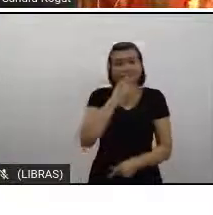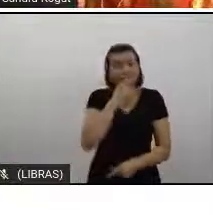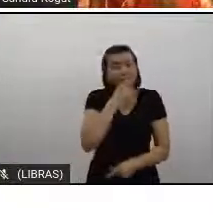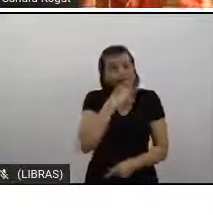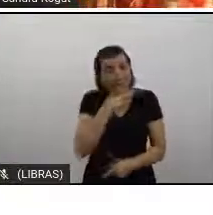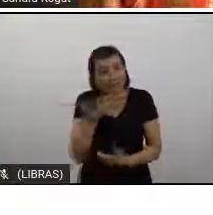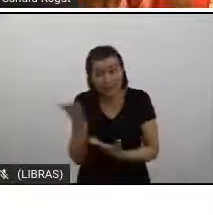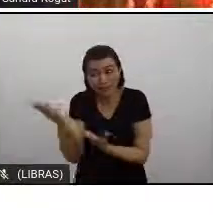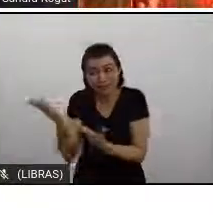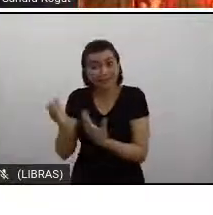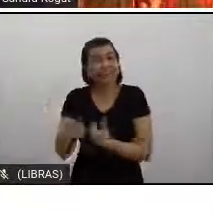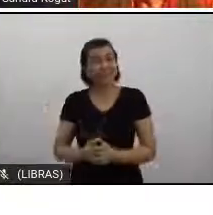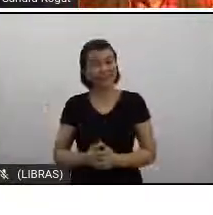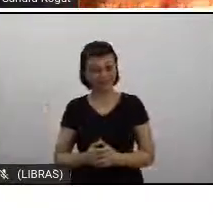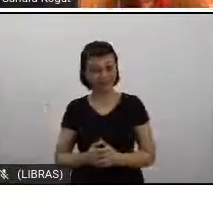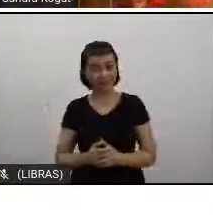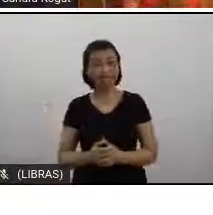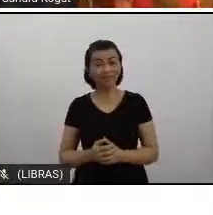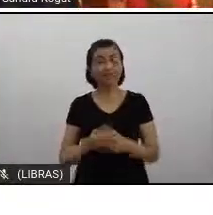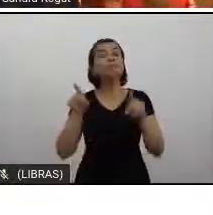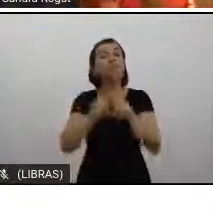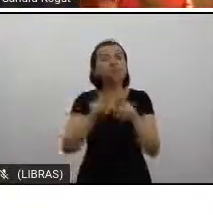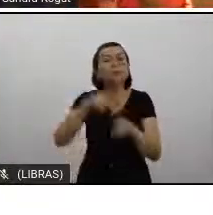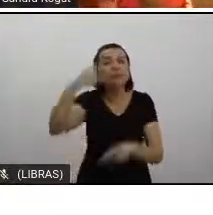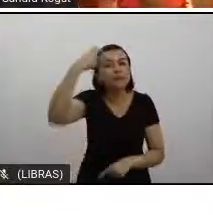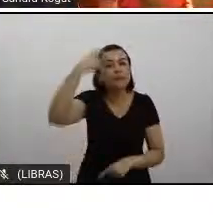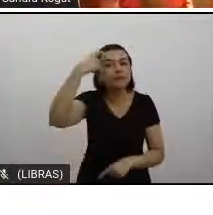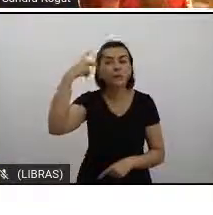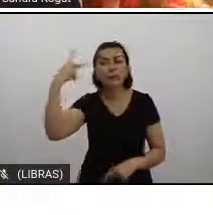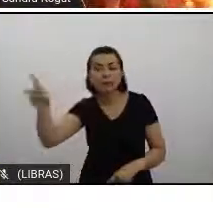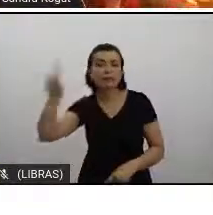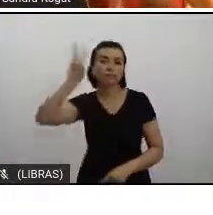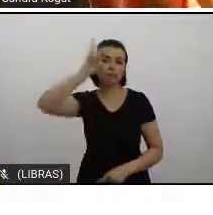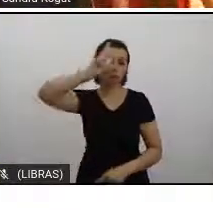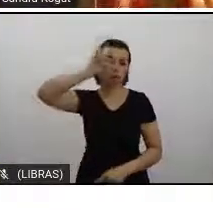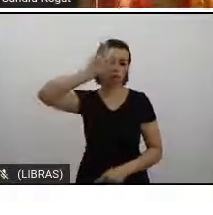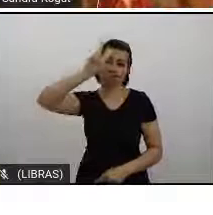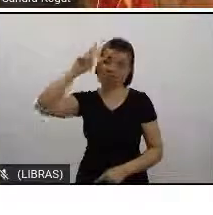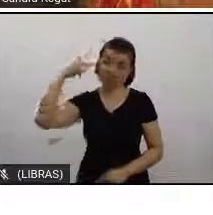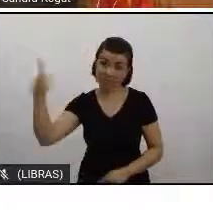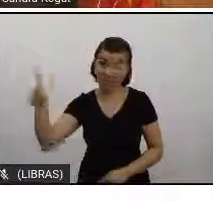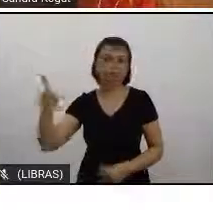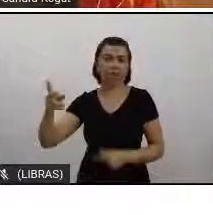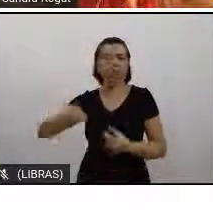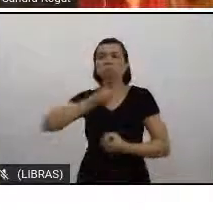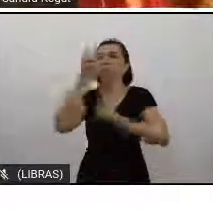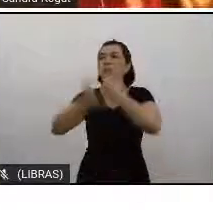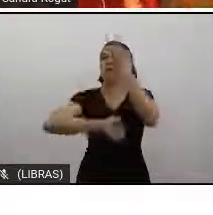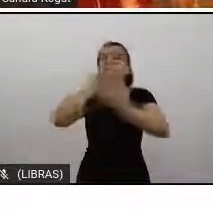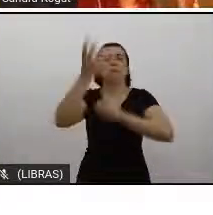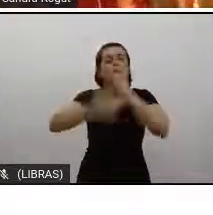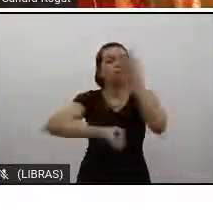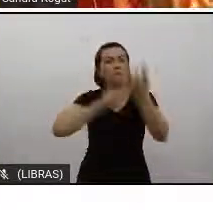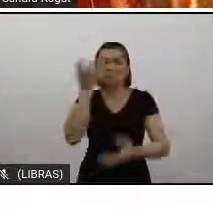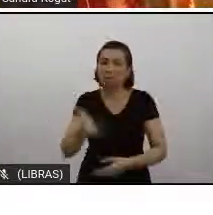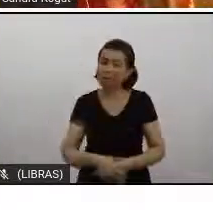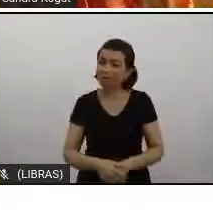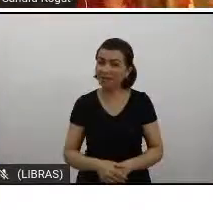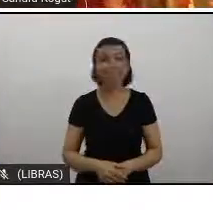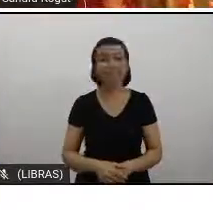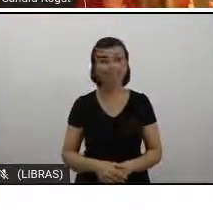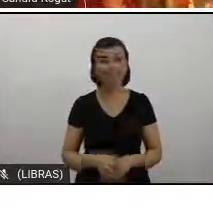conduzindo o vídeo é a ideia de contar histórias. Aquilo ali ser uma ferramenta para você